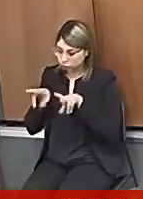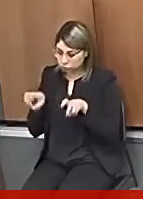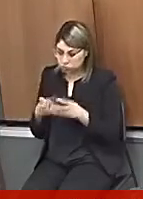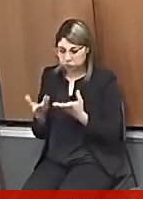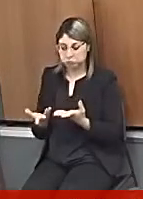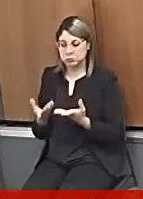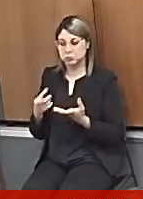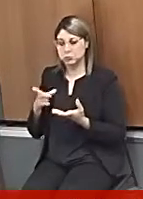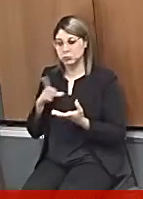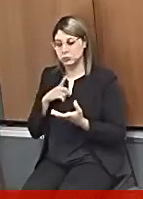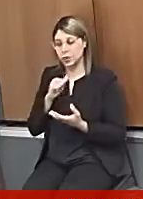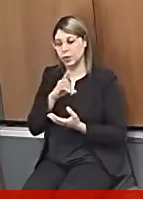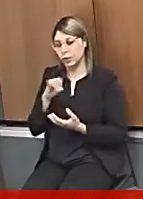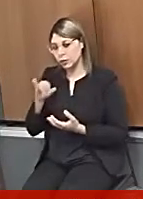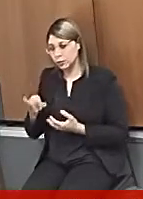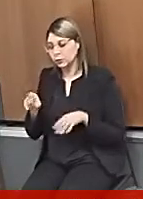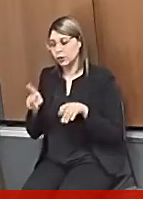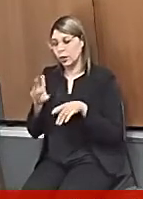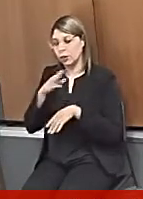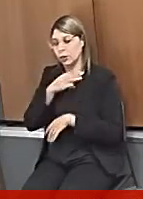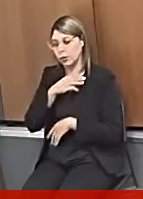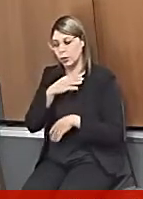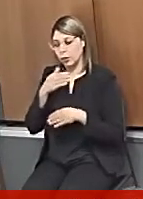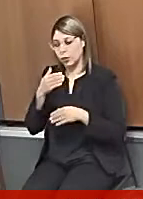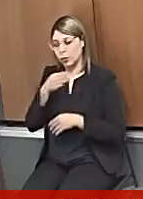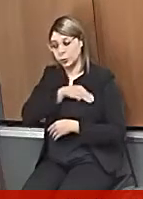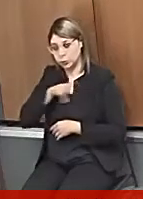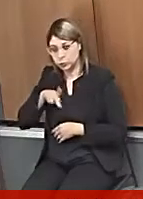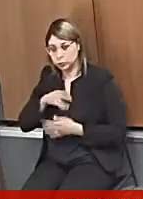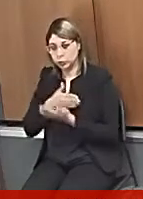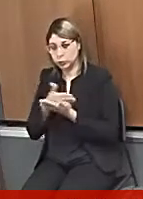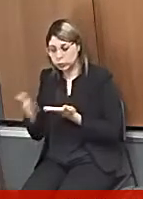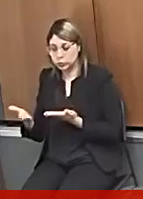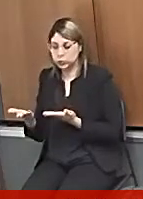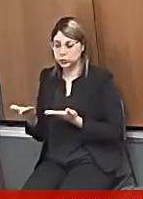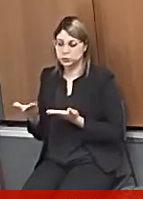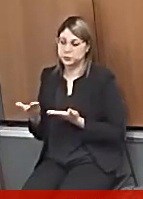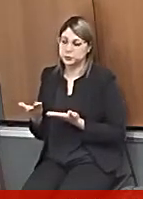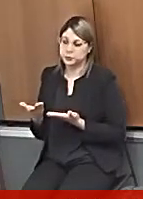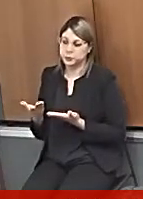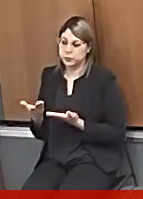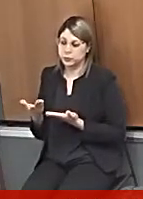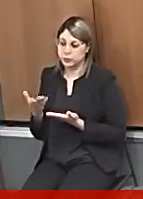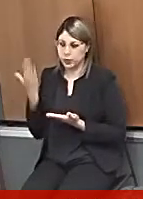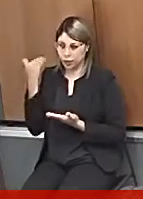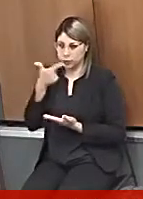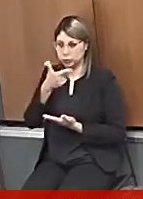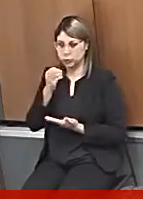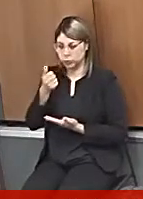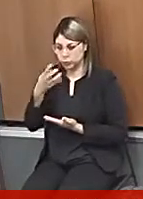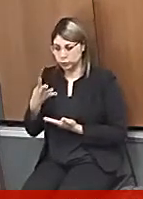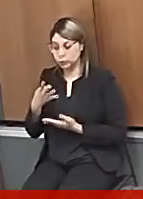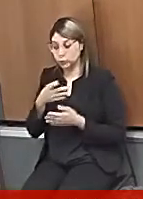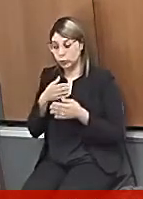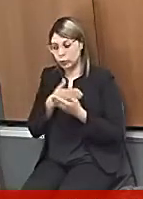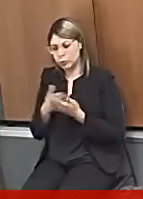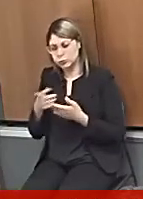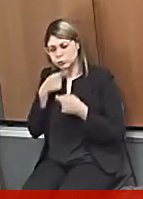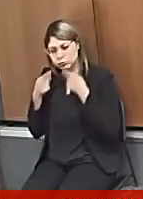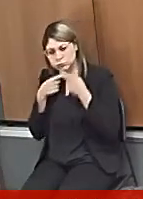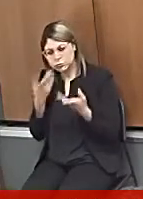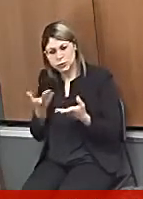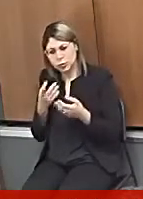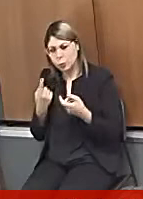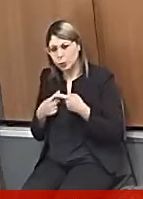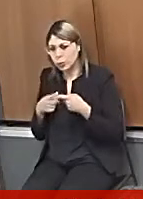supremo na the year zero passou a questionar isso falando já ainda em 2014 passou a questionar o desligamento